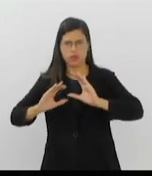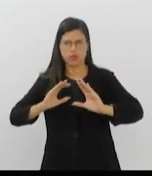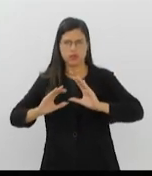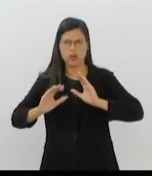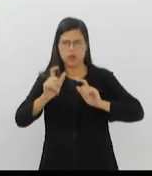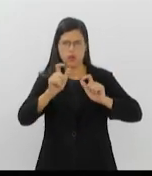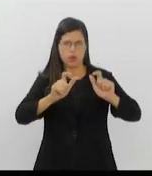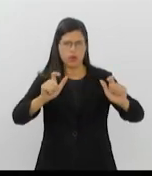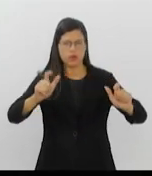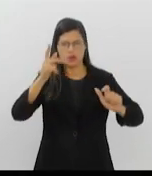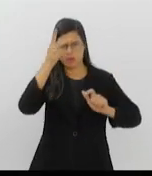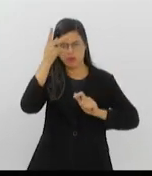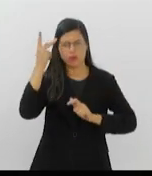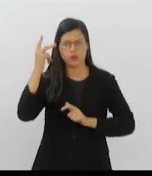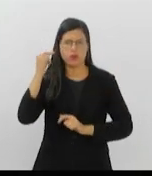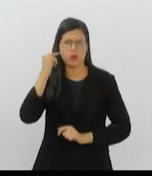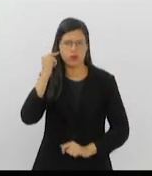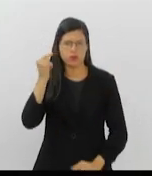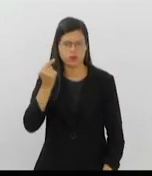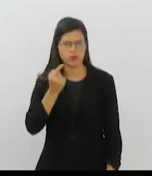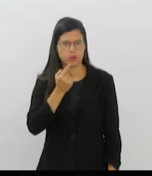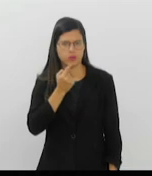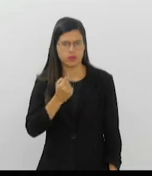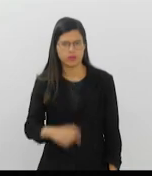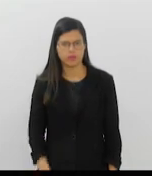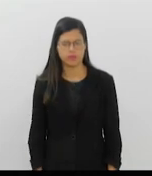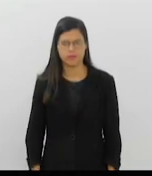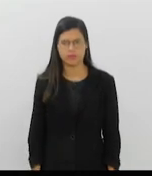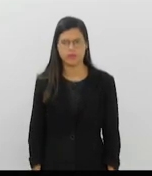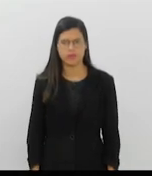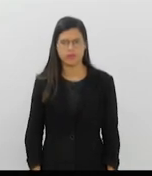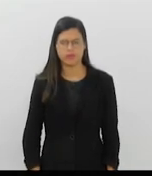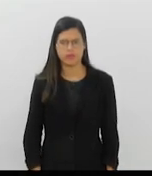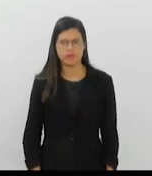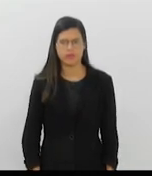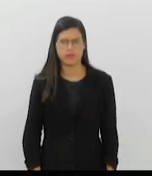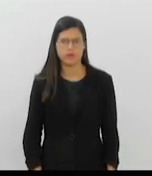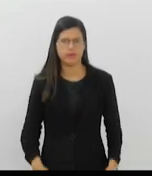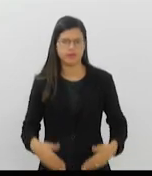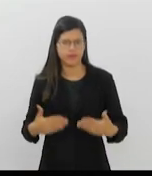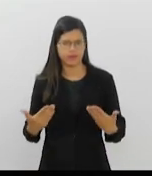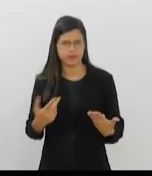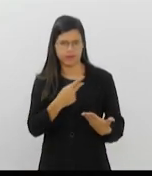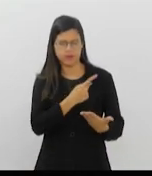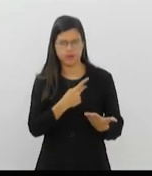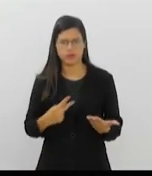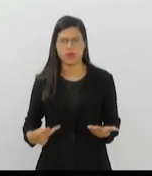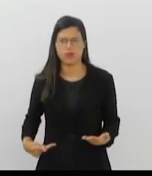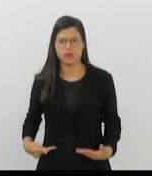aos deficientes auditivos senhor presidente